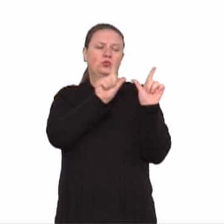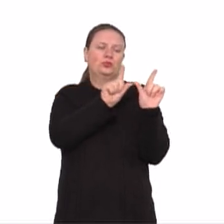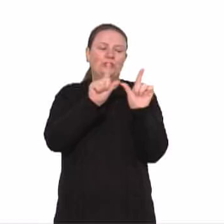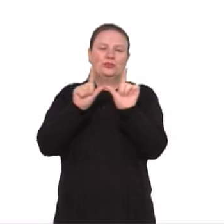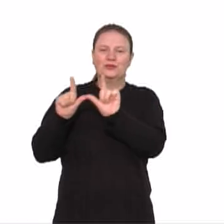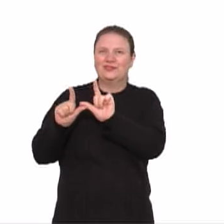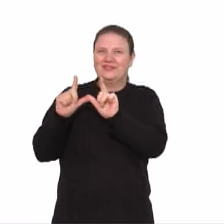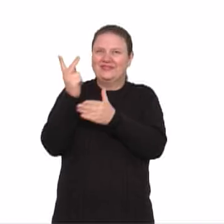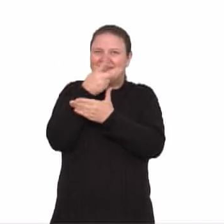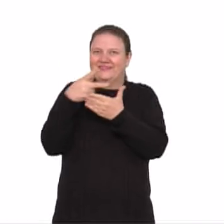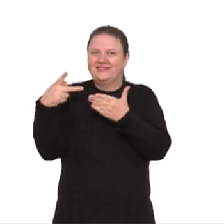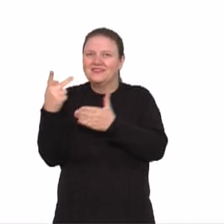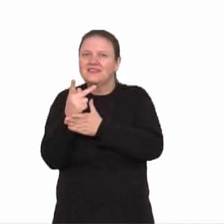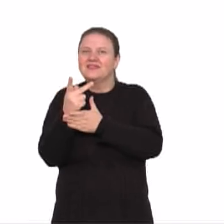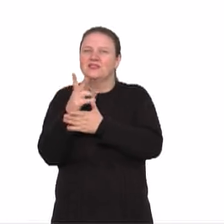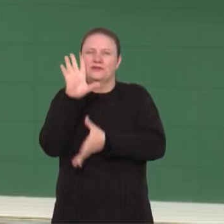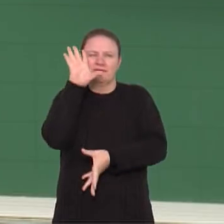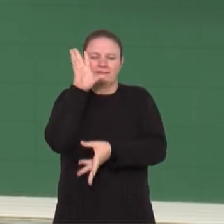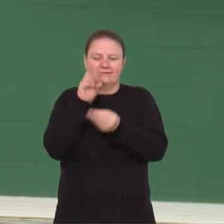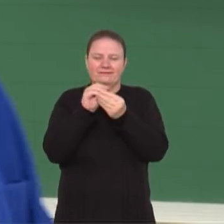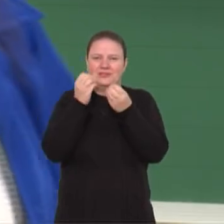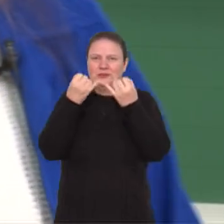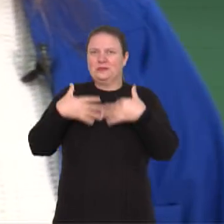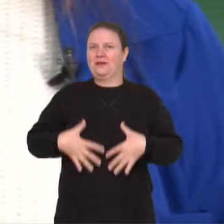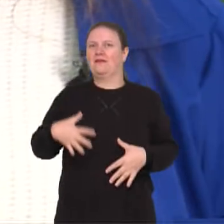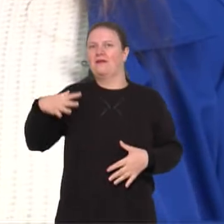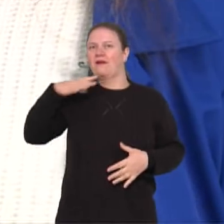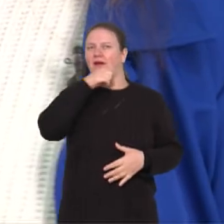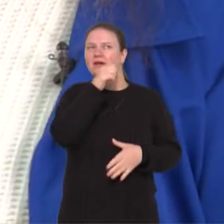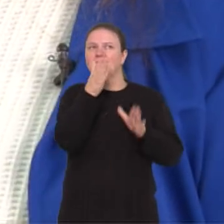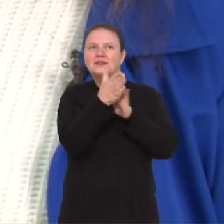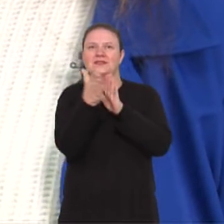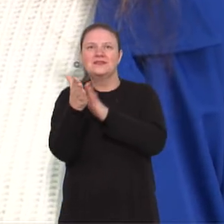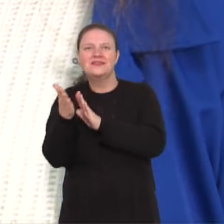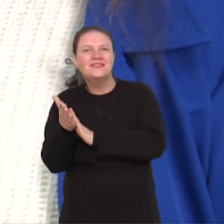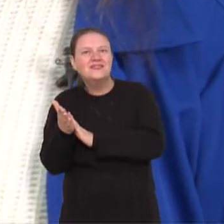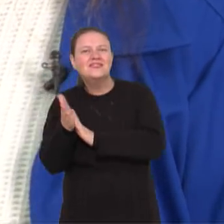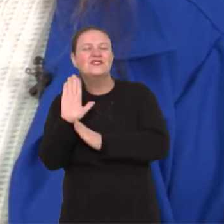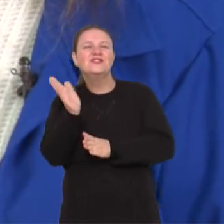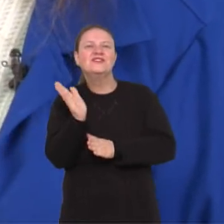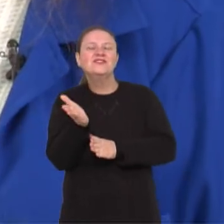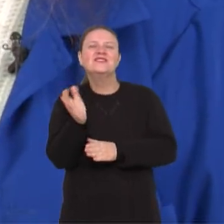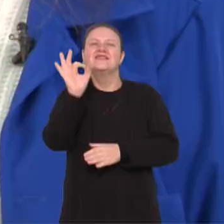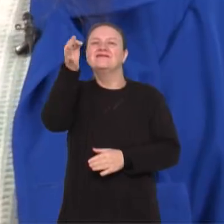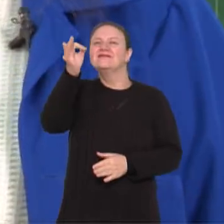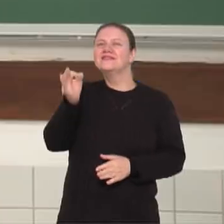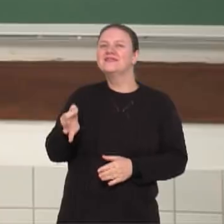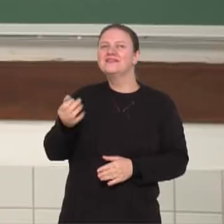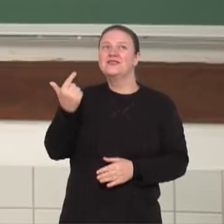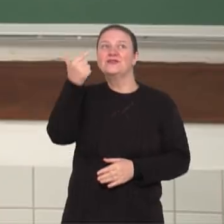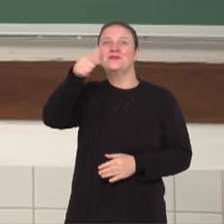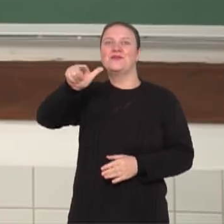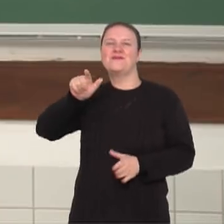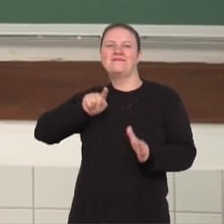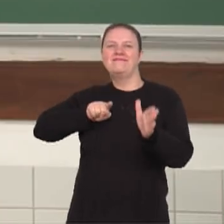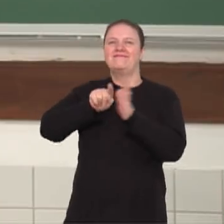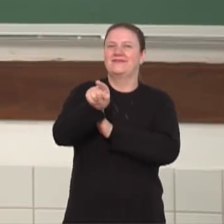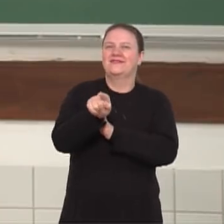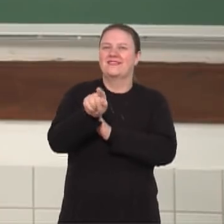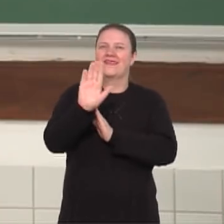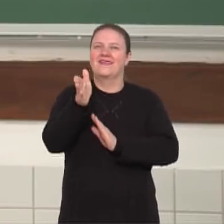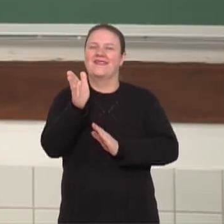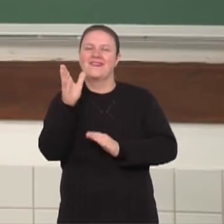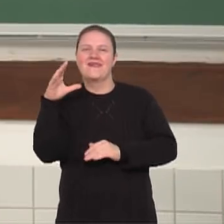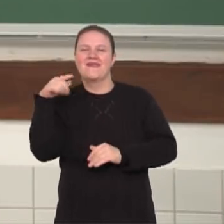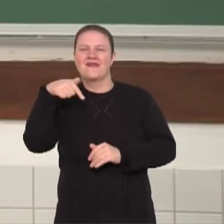as tirinhas são mais autoexplicativas, né, pessoal? Então, parabéns para quem acertou essa questão, e vamos para mais um exercício